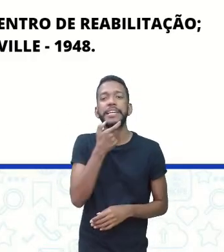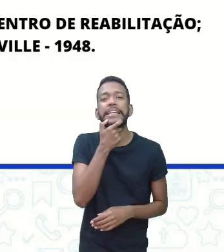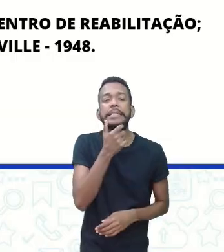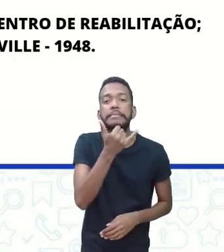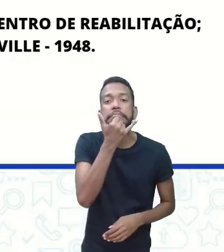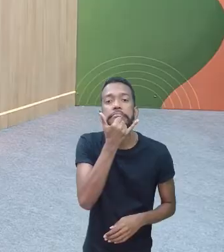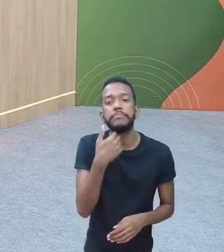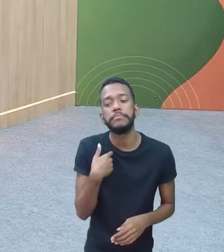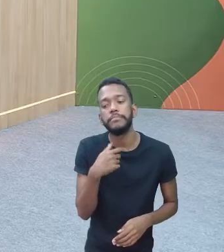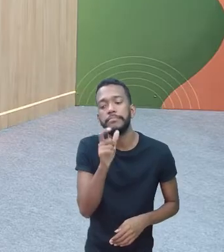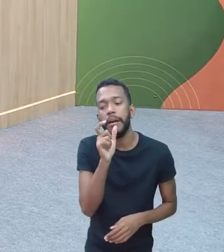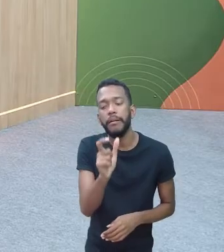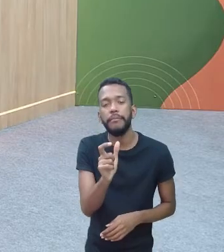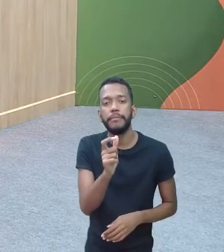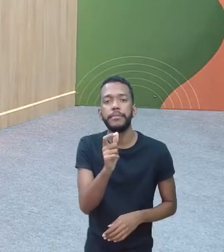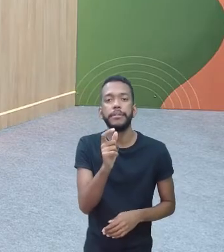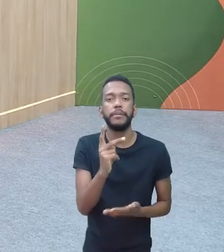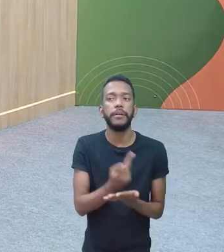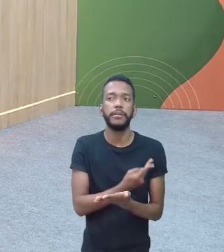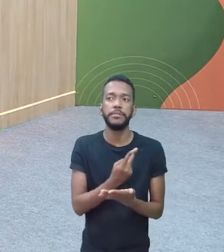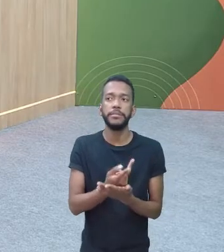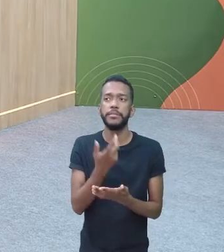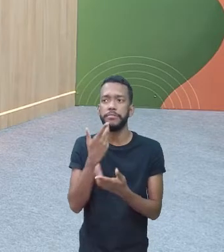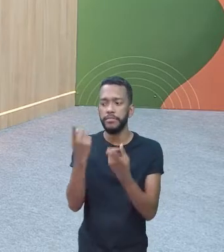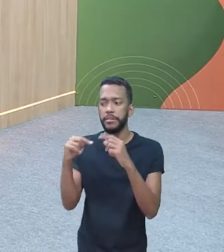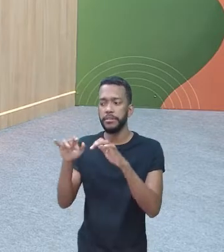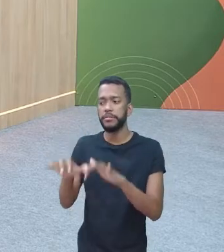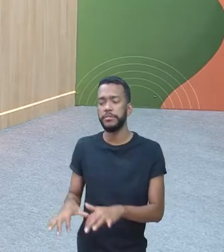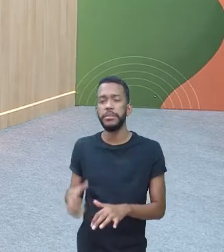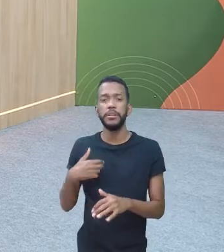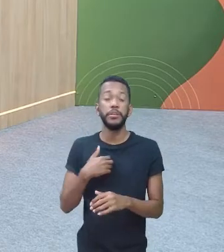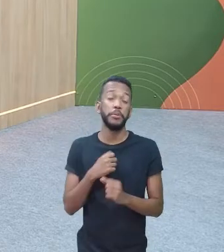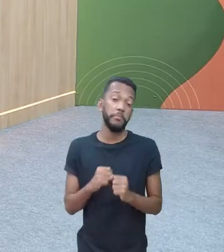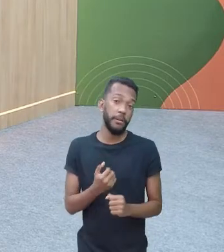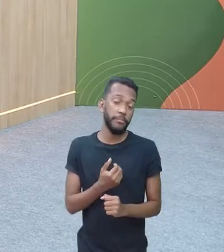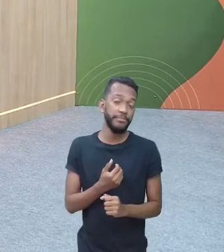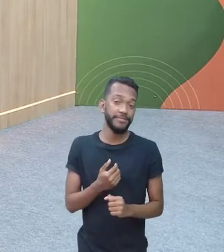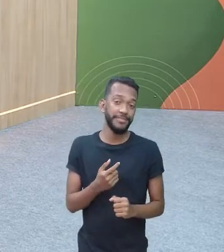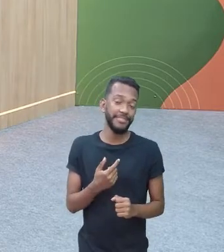eu estiver pronunciando errado, ok? Vão aí e digam, não é assim não, aceito aulas particulares.